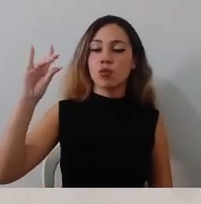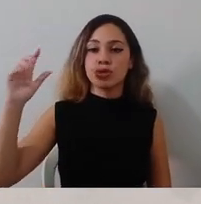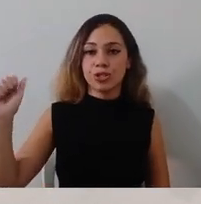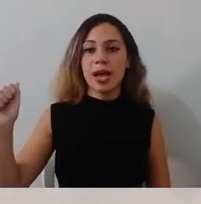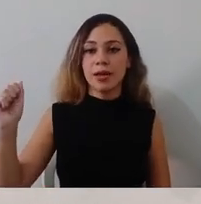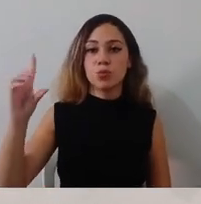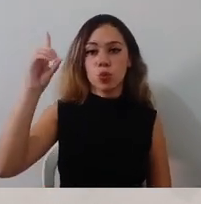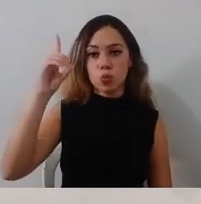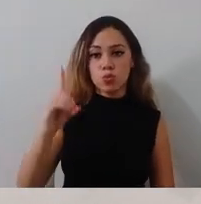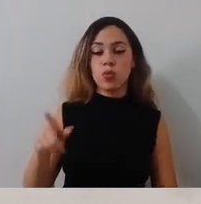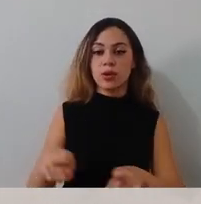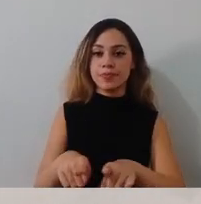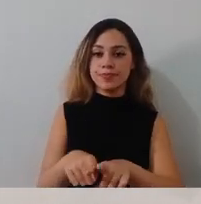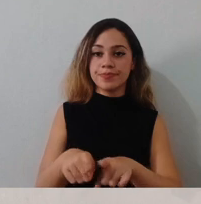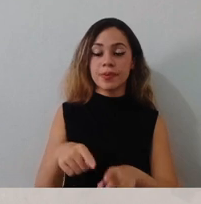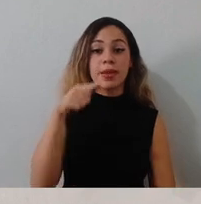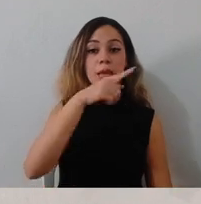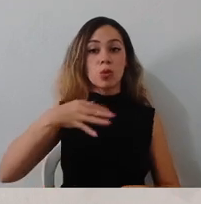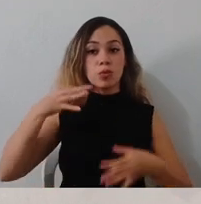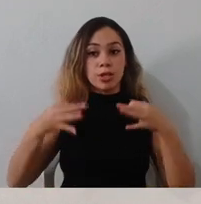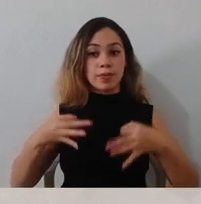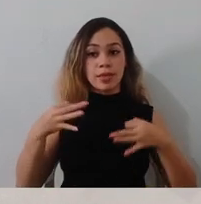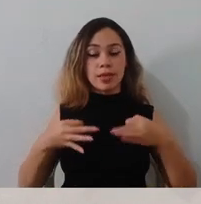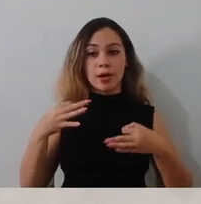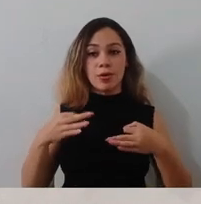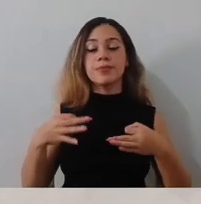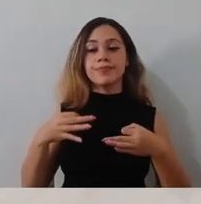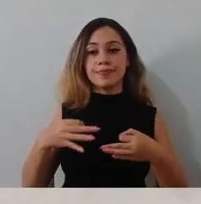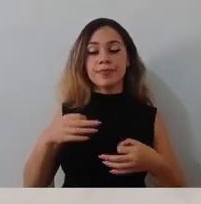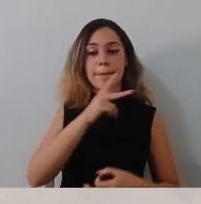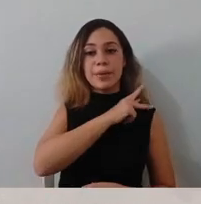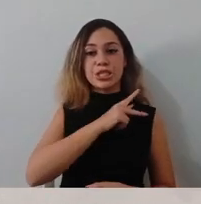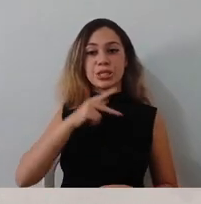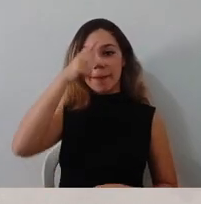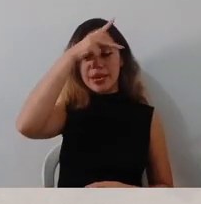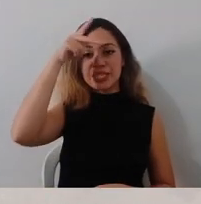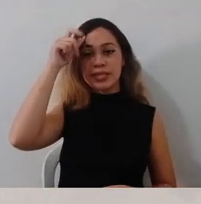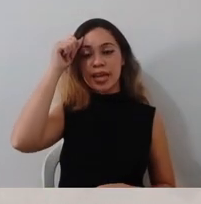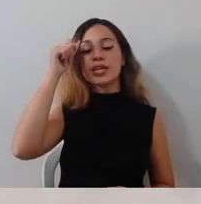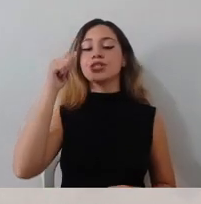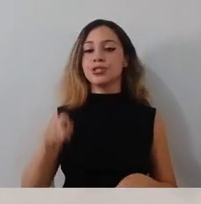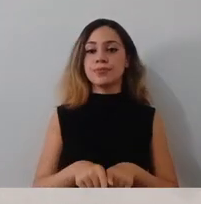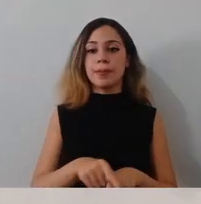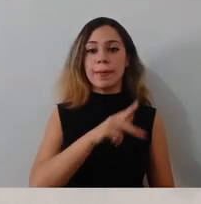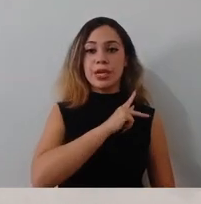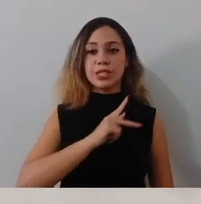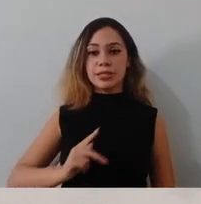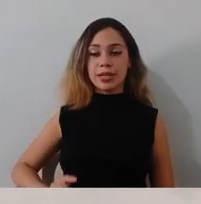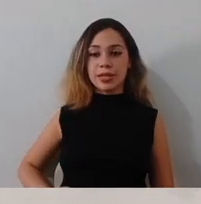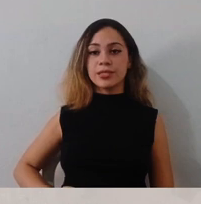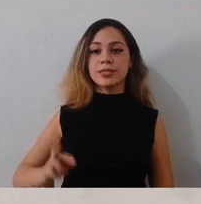Márcia Vidal. Ok. E lá no Tribunal de Justiça, a presidente da comissão é a